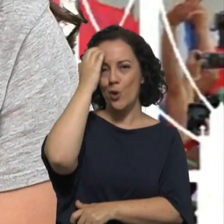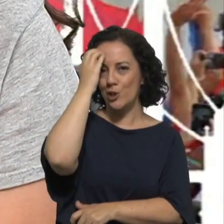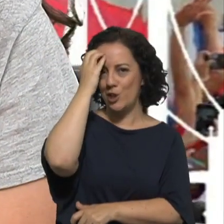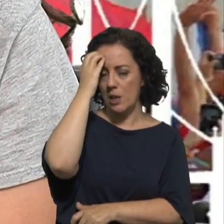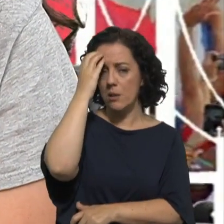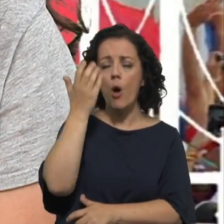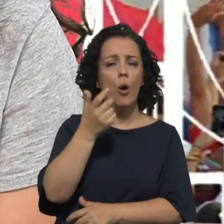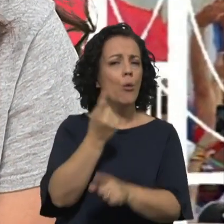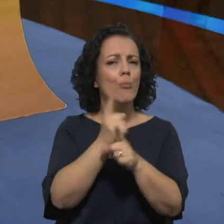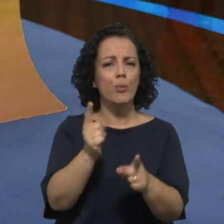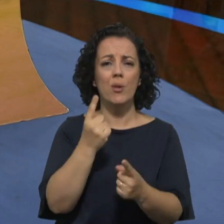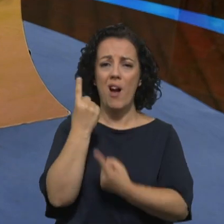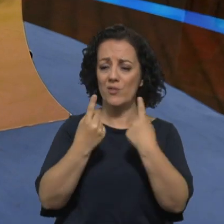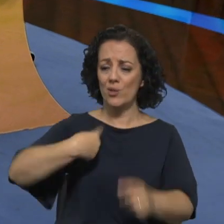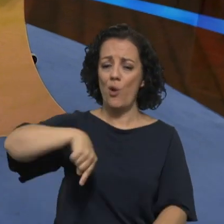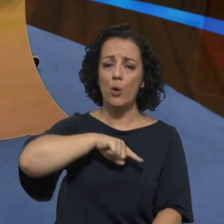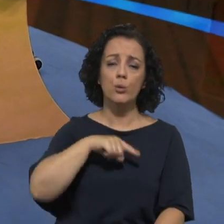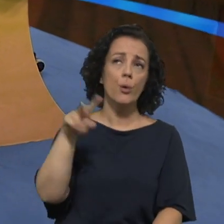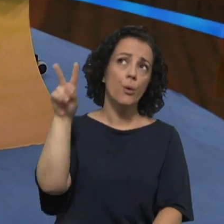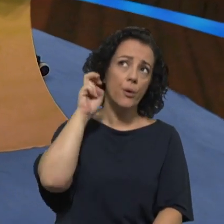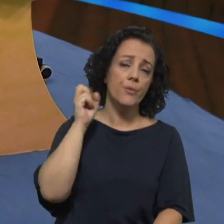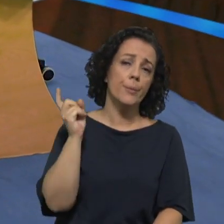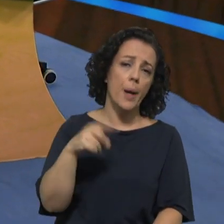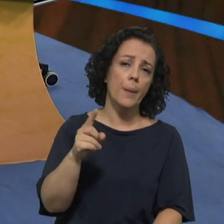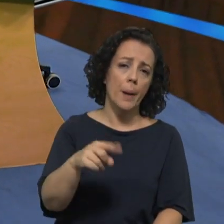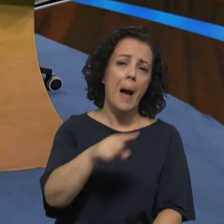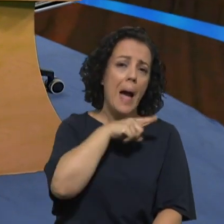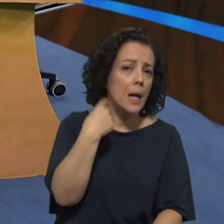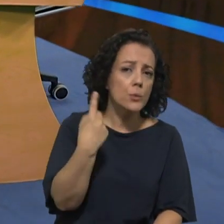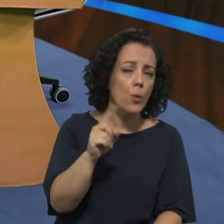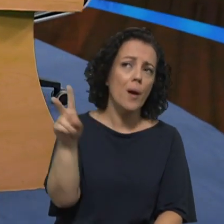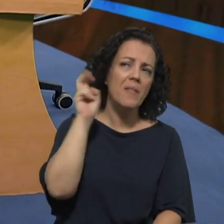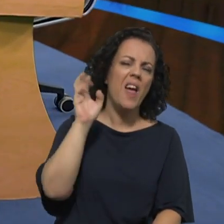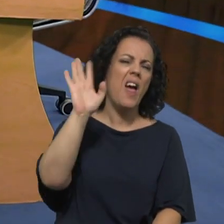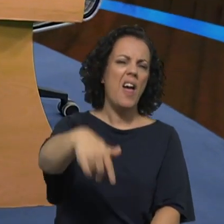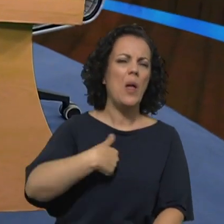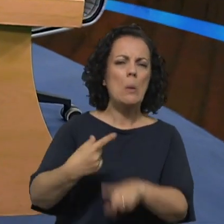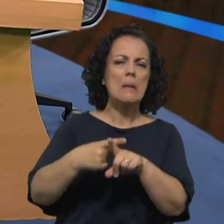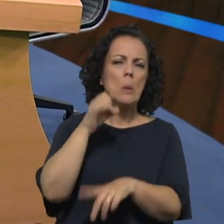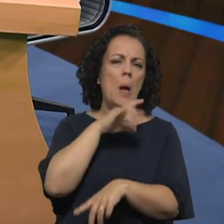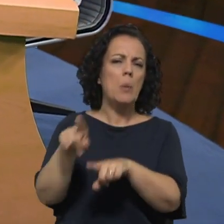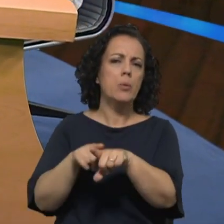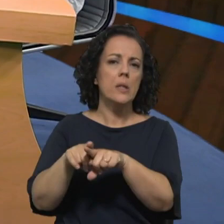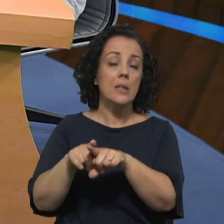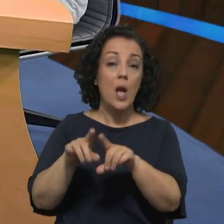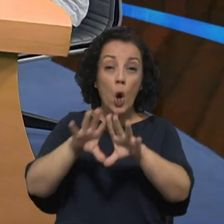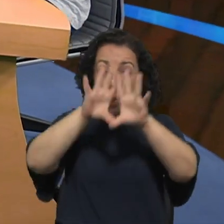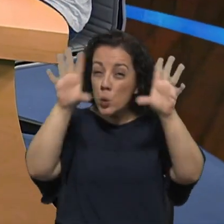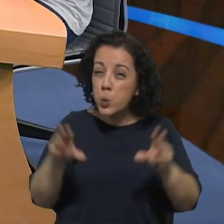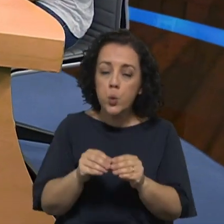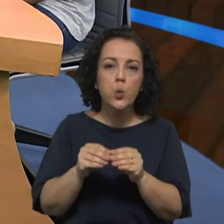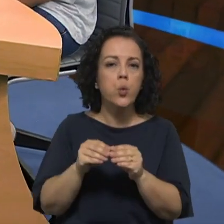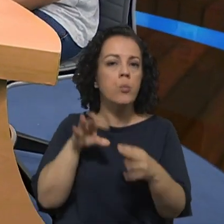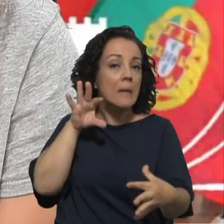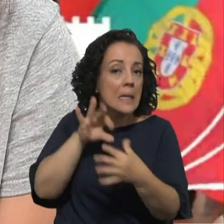enquanto cidadãos, nós ouvimos muitas vezes, e não é raro ouvir, a política a mim não me interessa nada. Tudo é político. Tudo passa